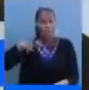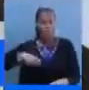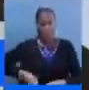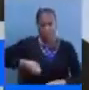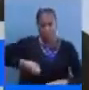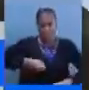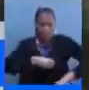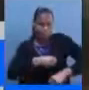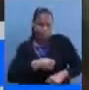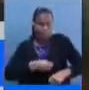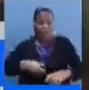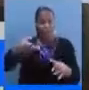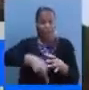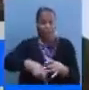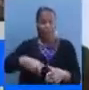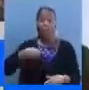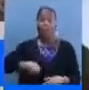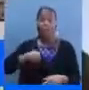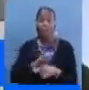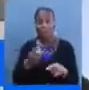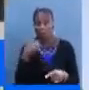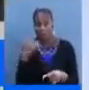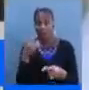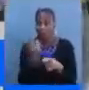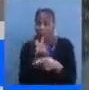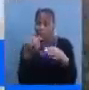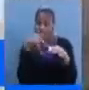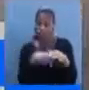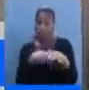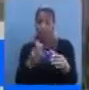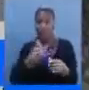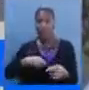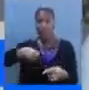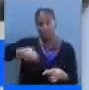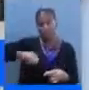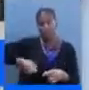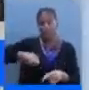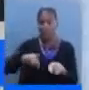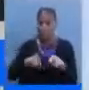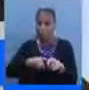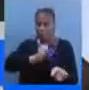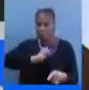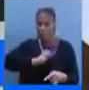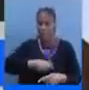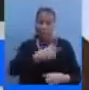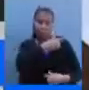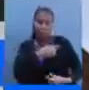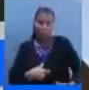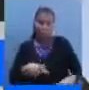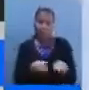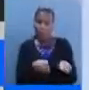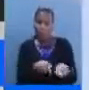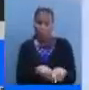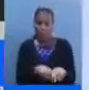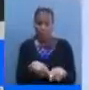se passa que tenta quando não para morrer, e tem se ferramenta, não é? É aquele que nos passa, é aquele que nos tira a cor. A nós é aquele,